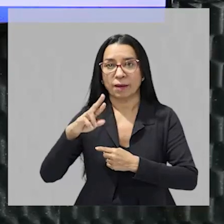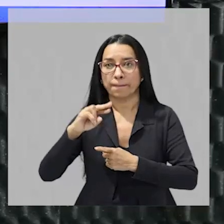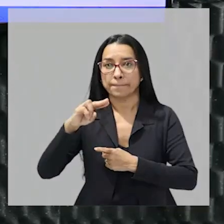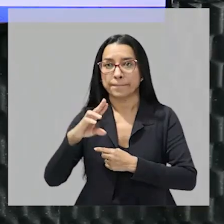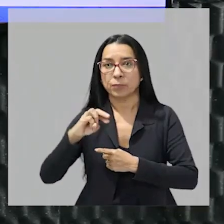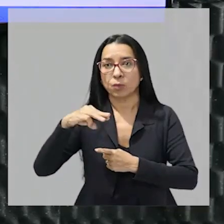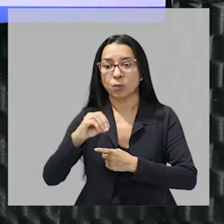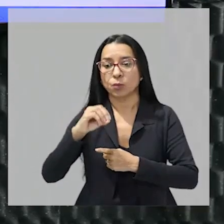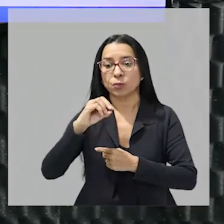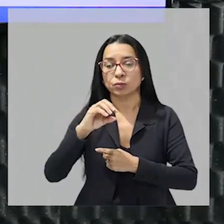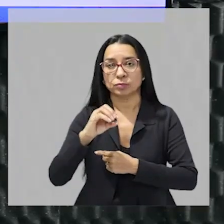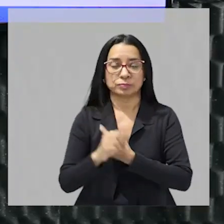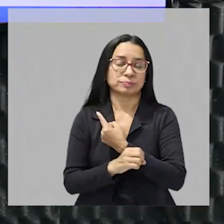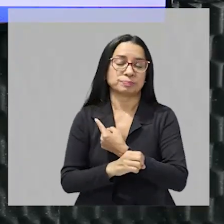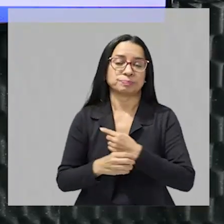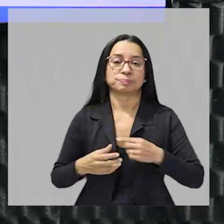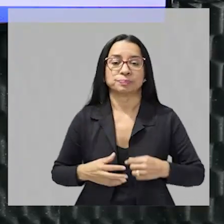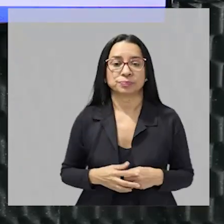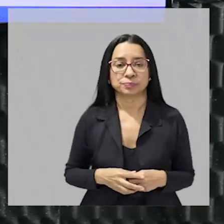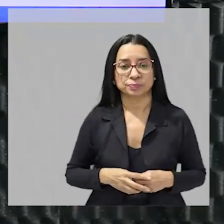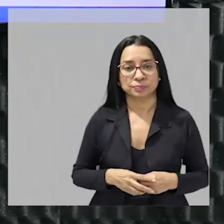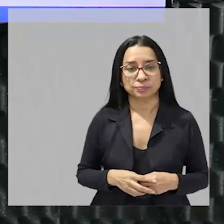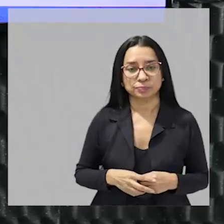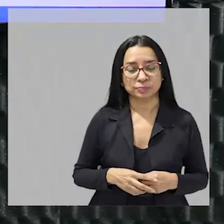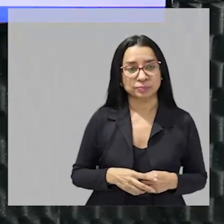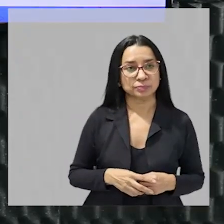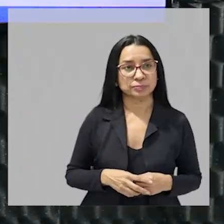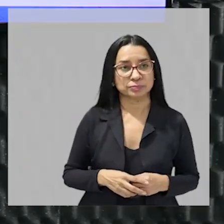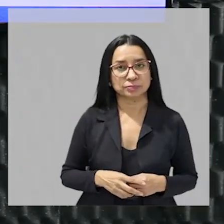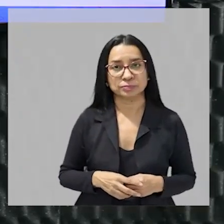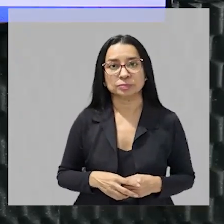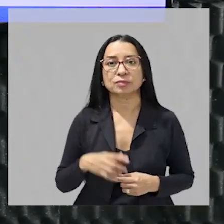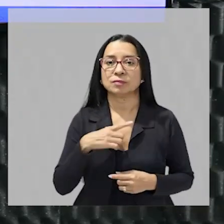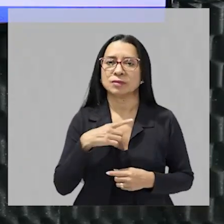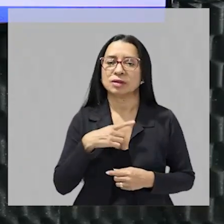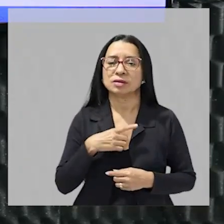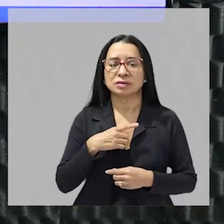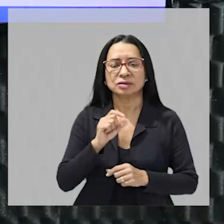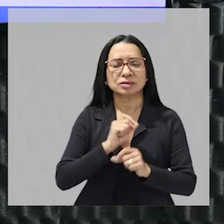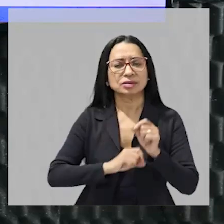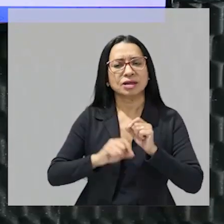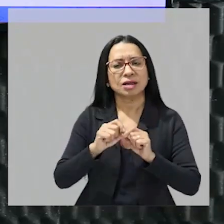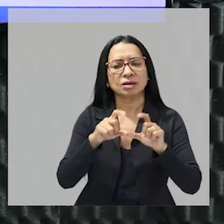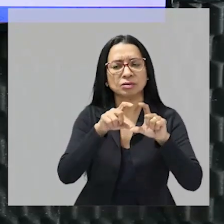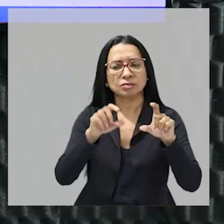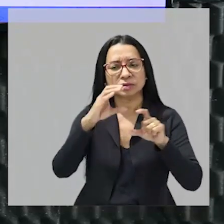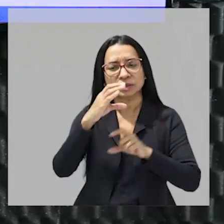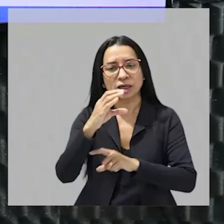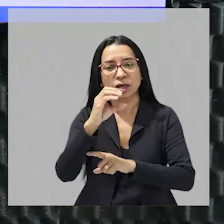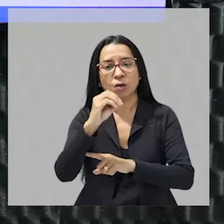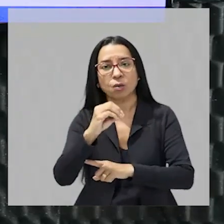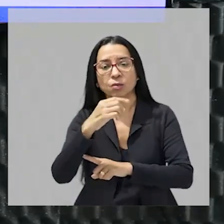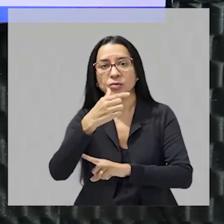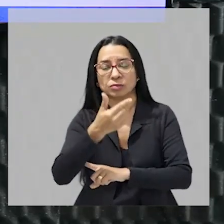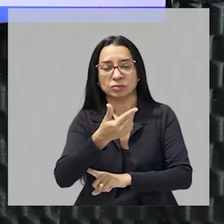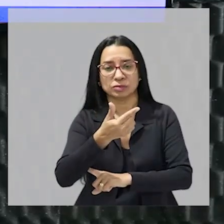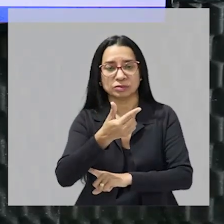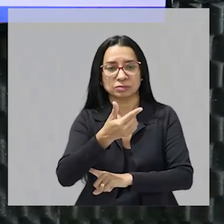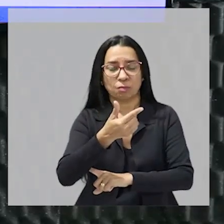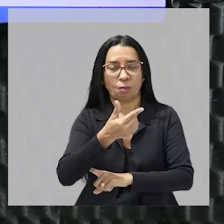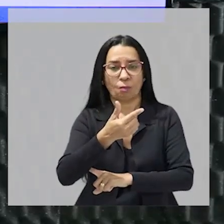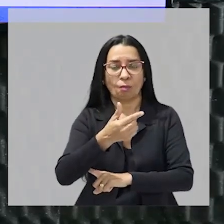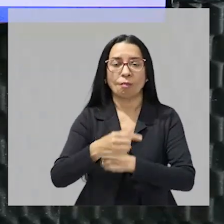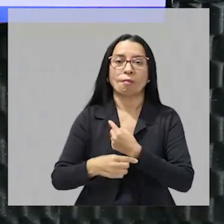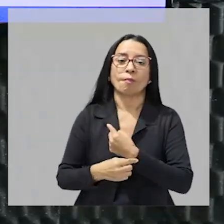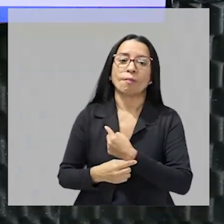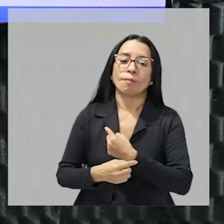do aquecimento global. Dióxido de carbono. Tem sigla? Tem. CO2. Tá? CO2 e dióxido de